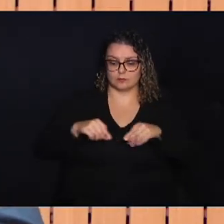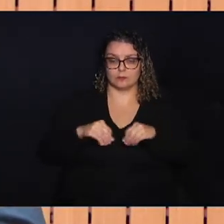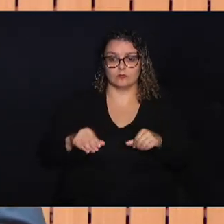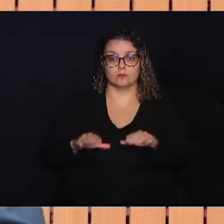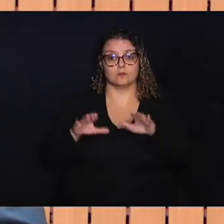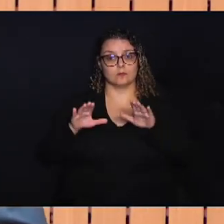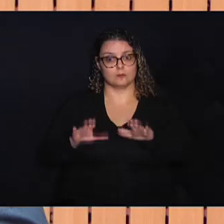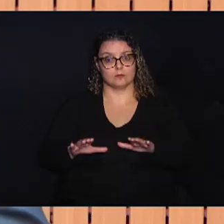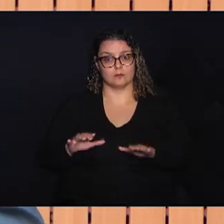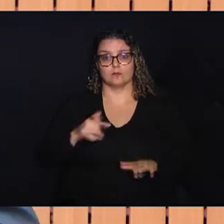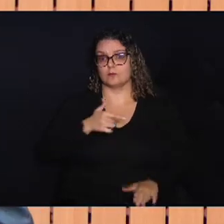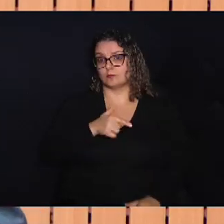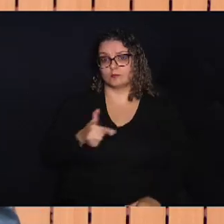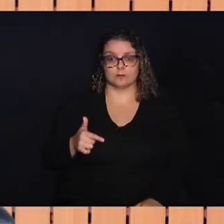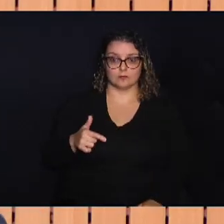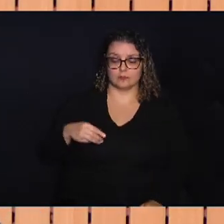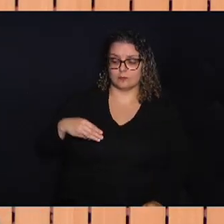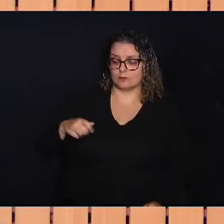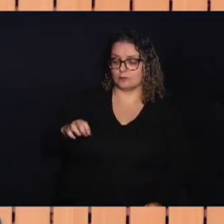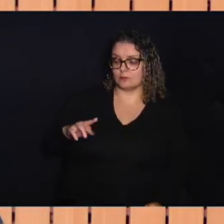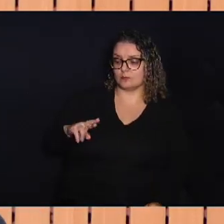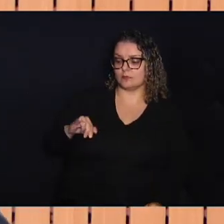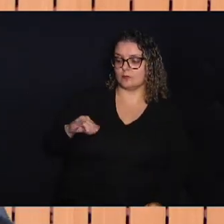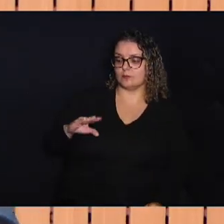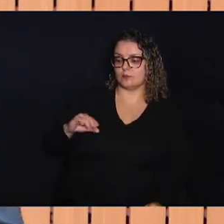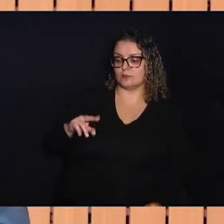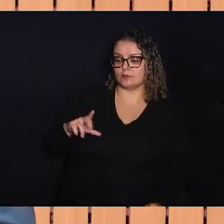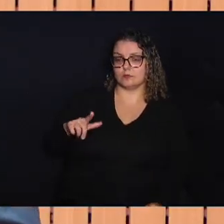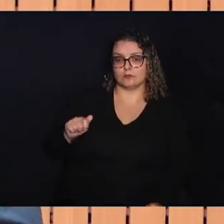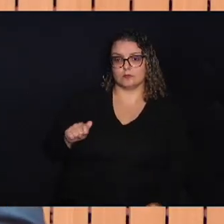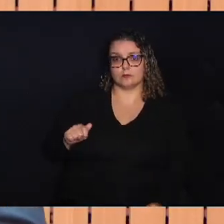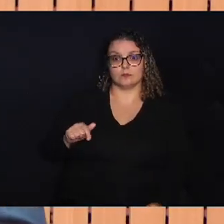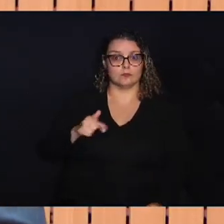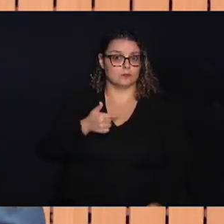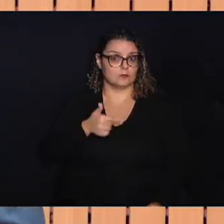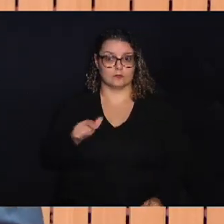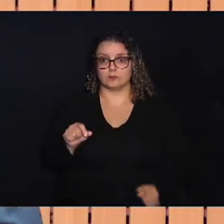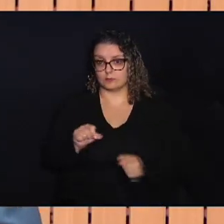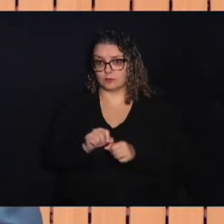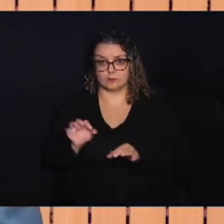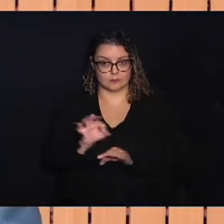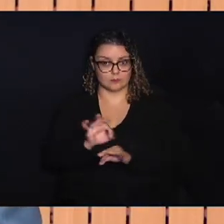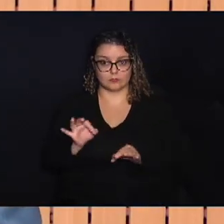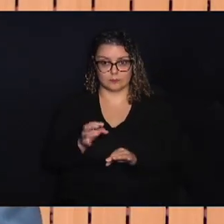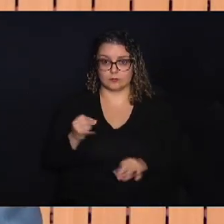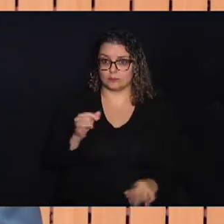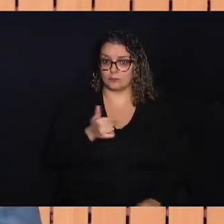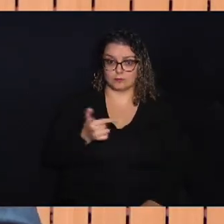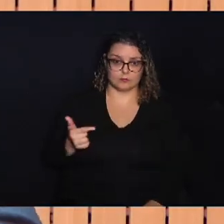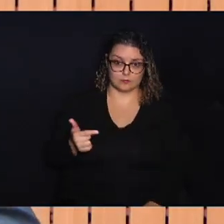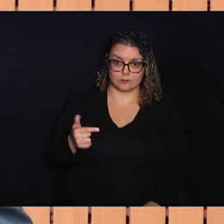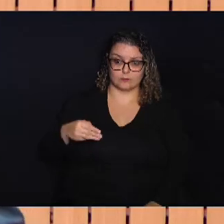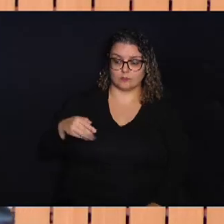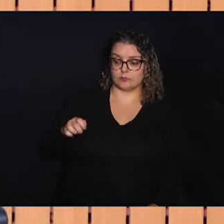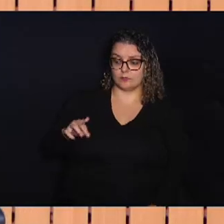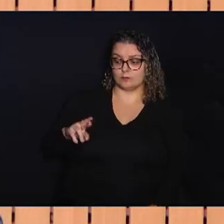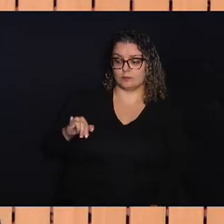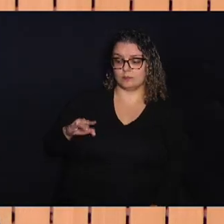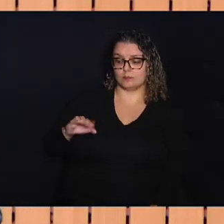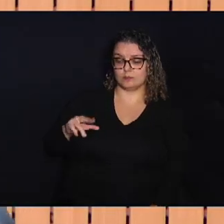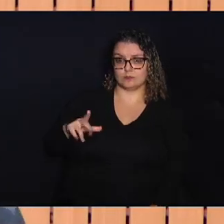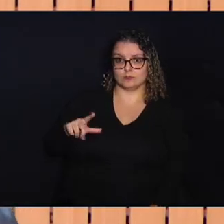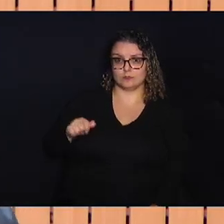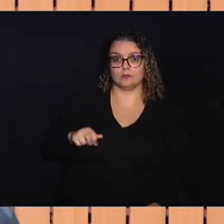contudo, não havia matrícula do terreno. E não se faz nada se não tiver uma matrícula